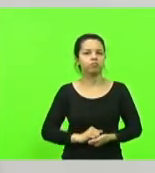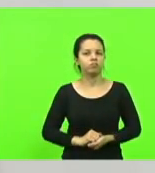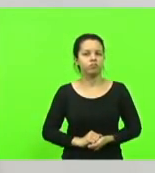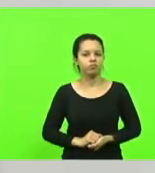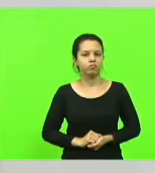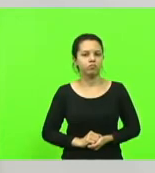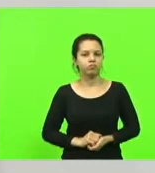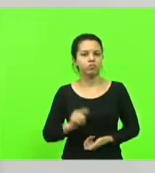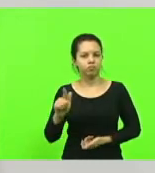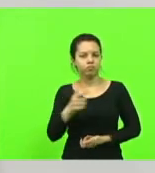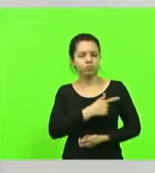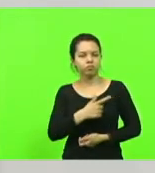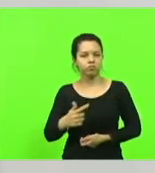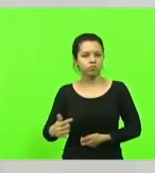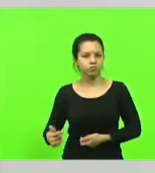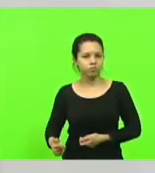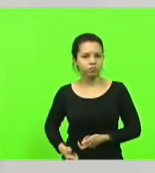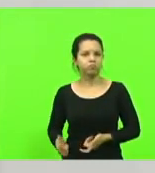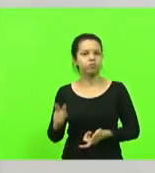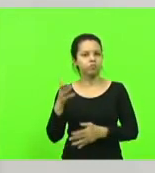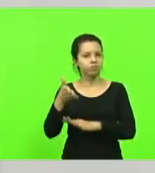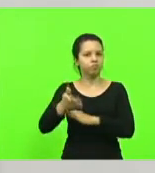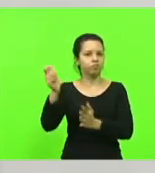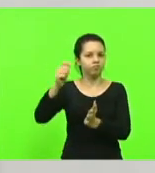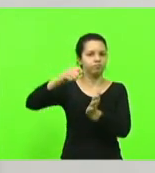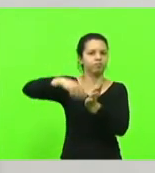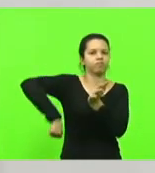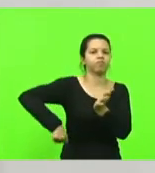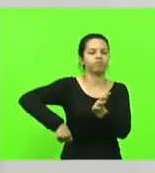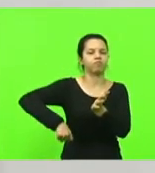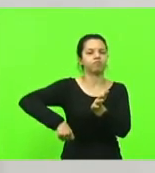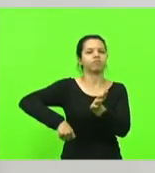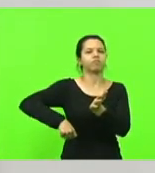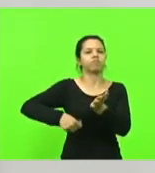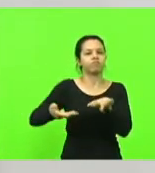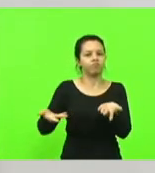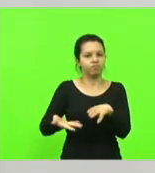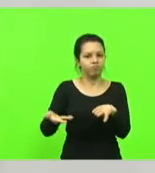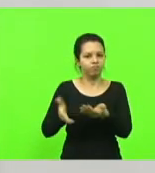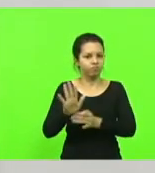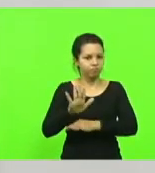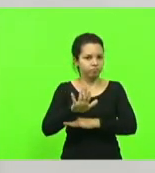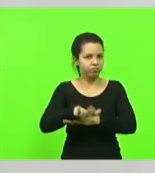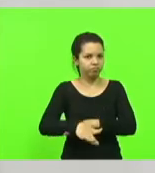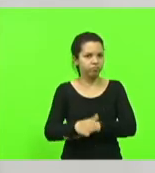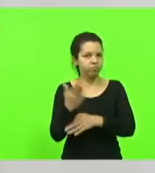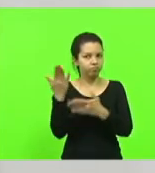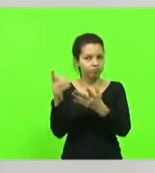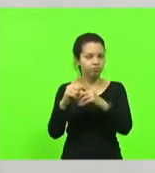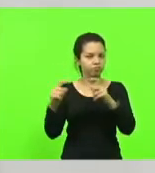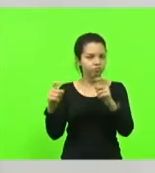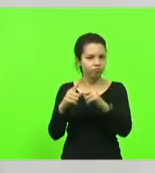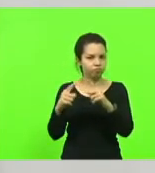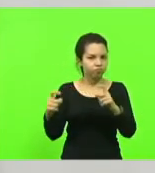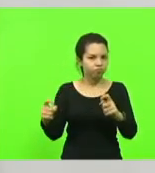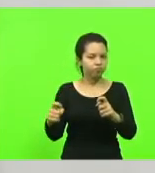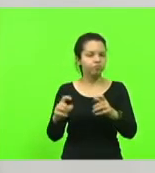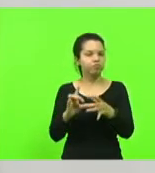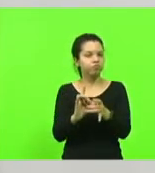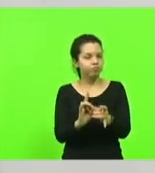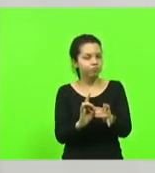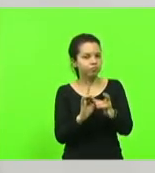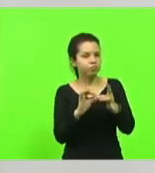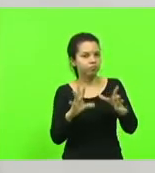onde o governador assinou o ato que está levando nessa tarde a Brasília, da liberação